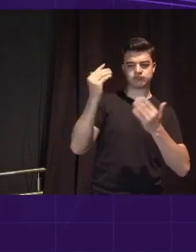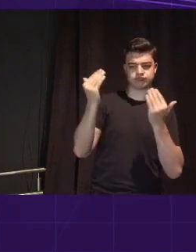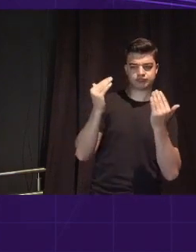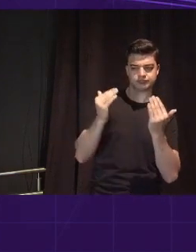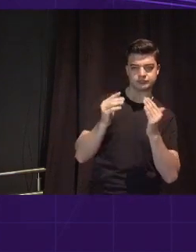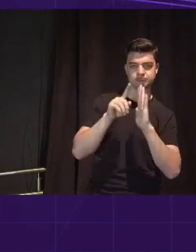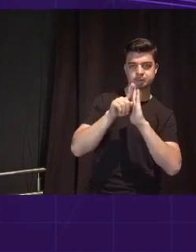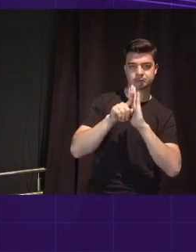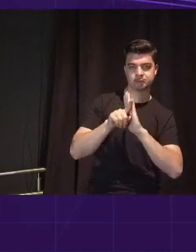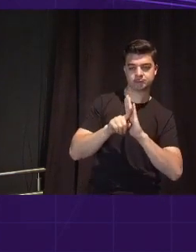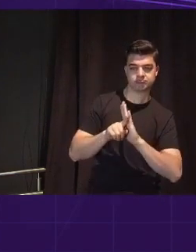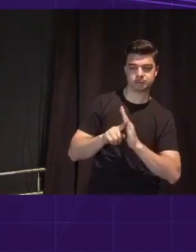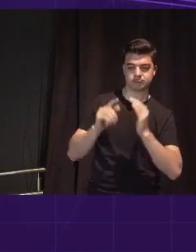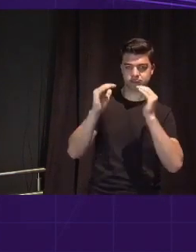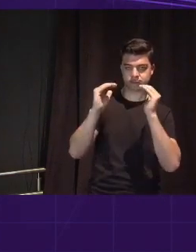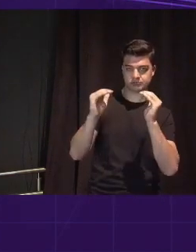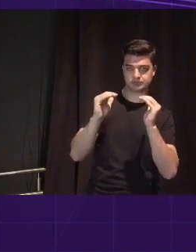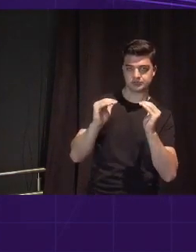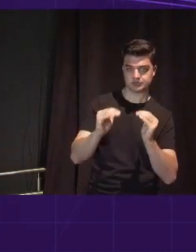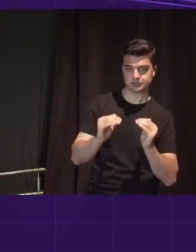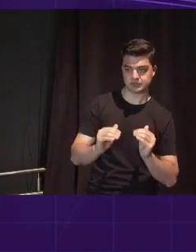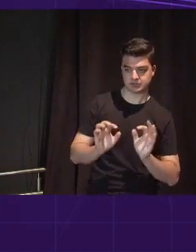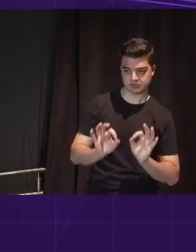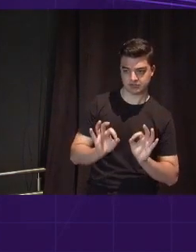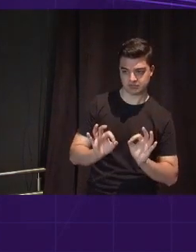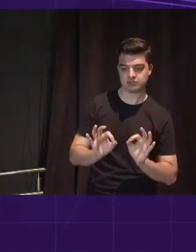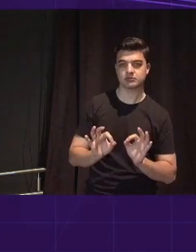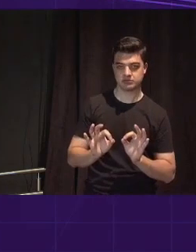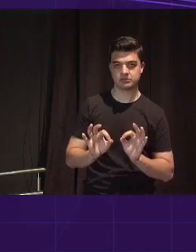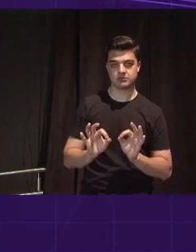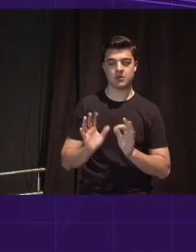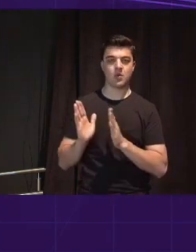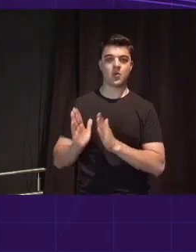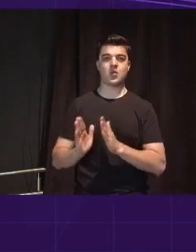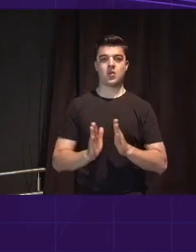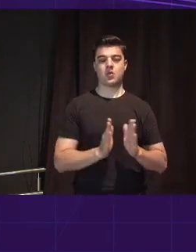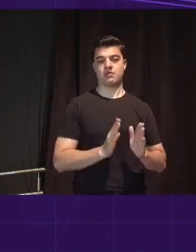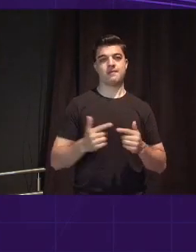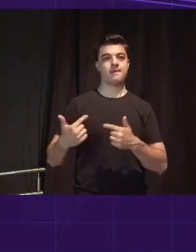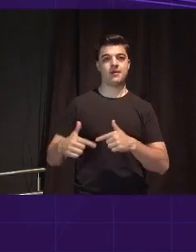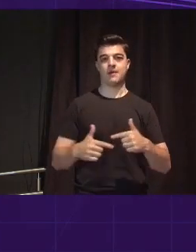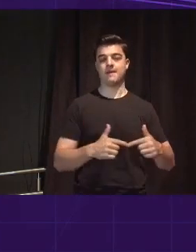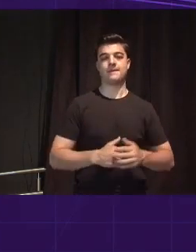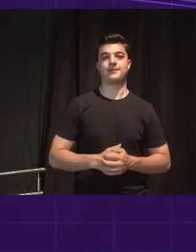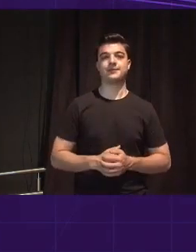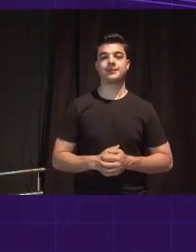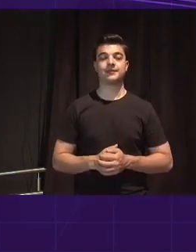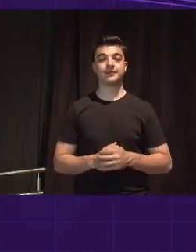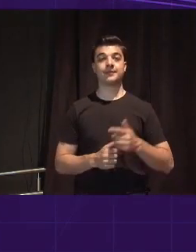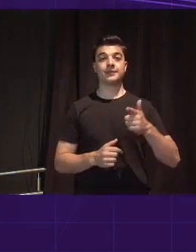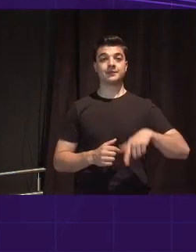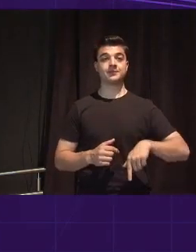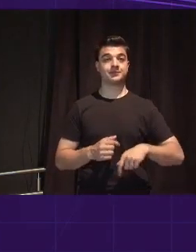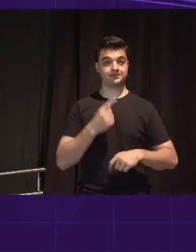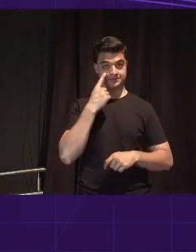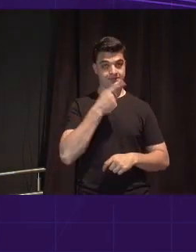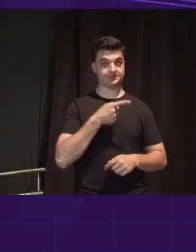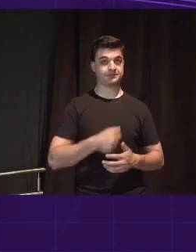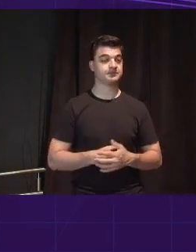desse mapeamento, né, desse nosso roadmap dentro do Gira. Aqui, a gente trouxe, então, que o